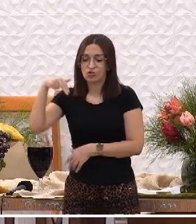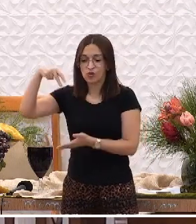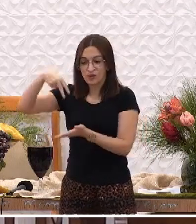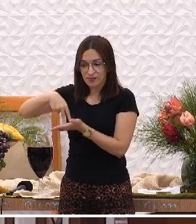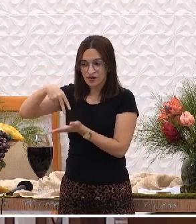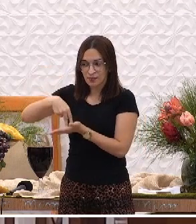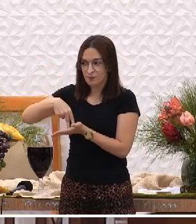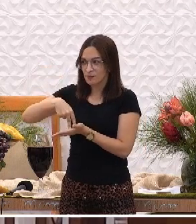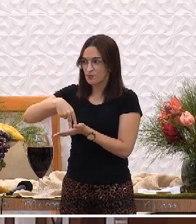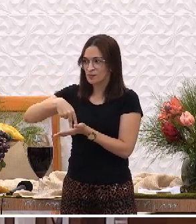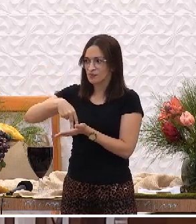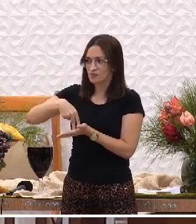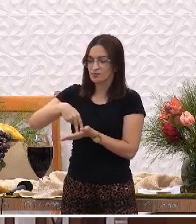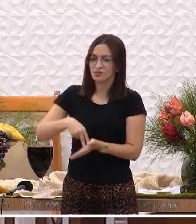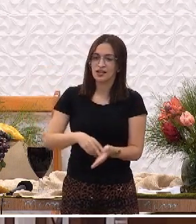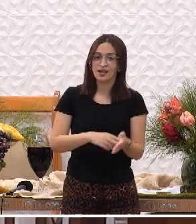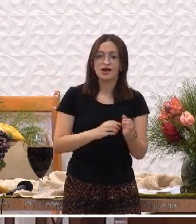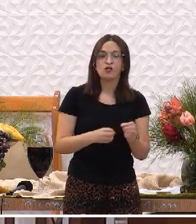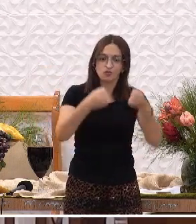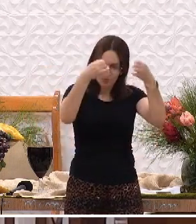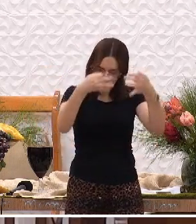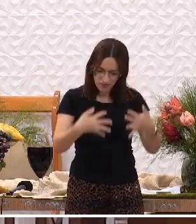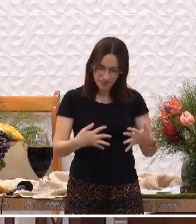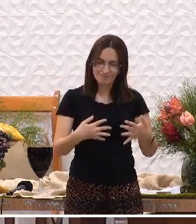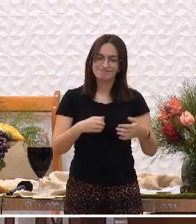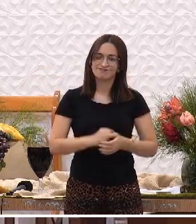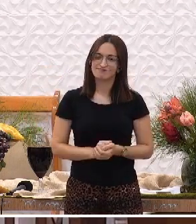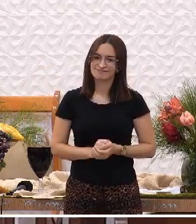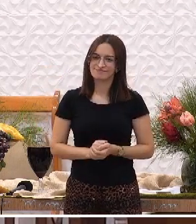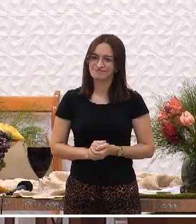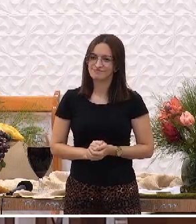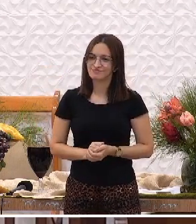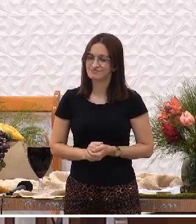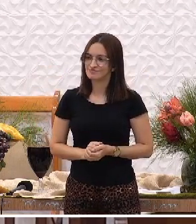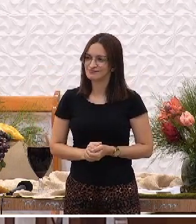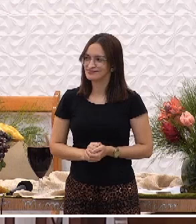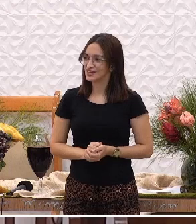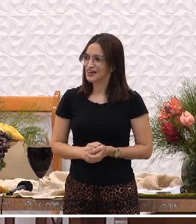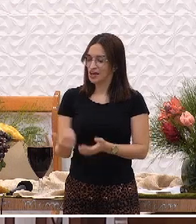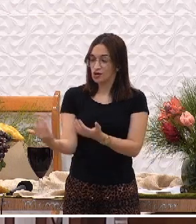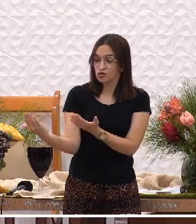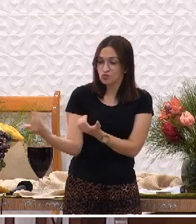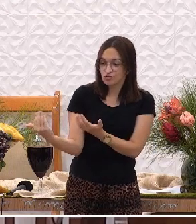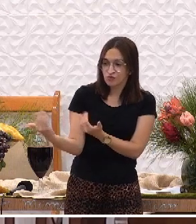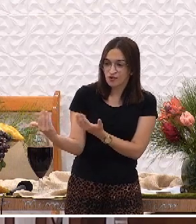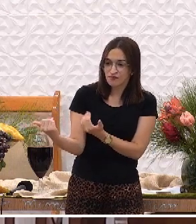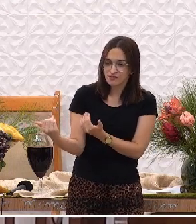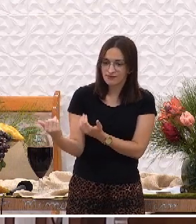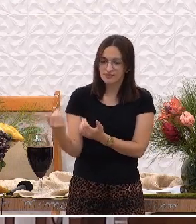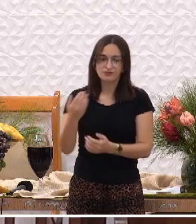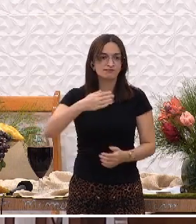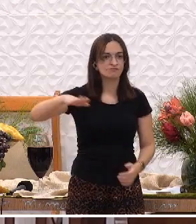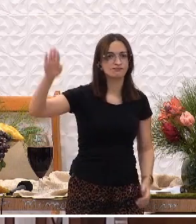isso. Então, eu vou explicar rapidamente como a secretaria funciona. Basicamente, o jovem ele vai sinalizar o desejo